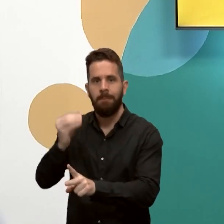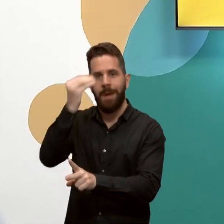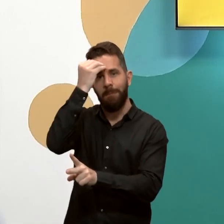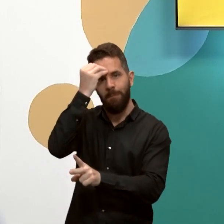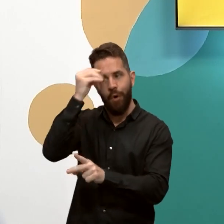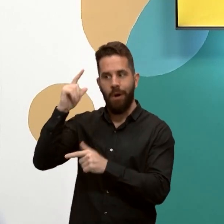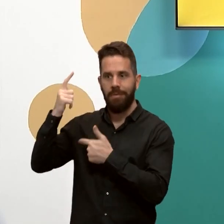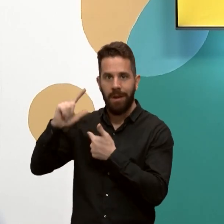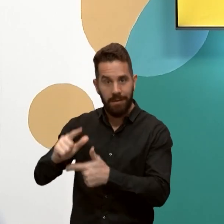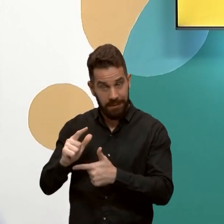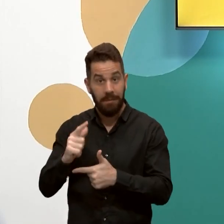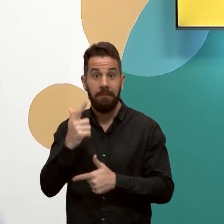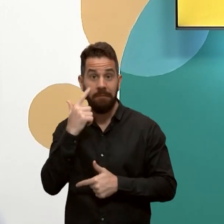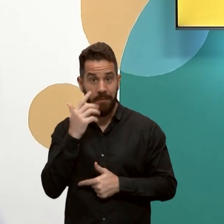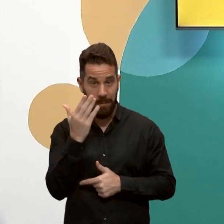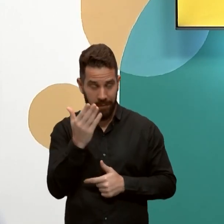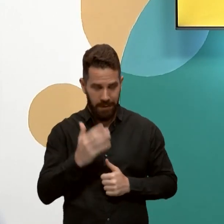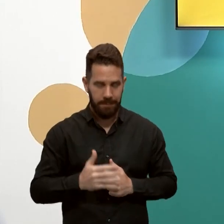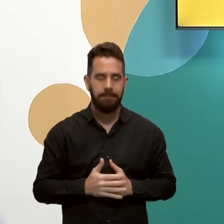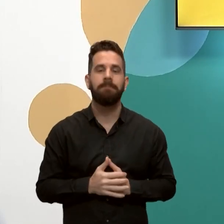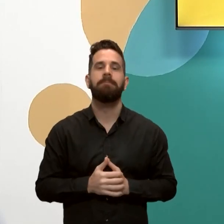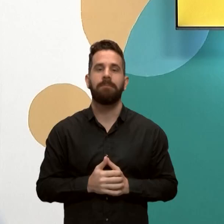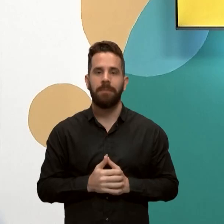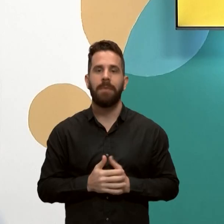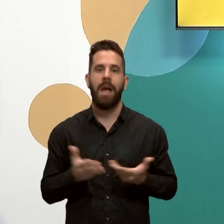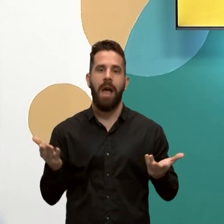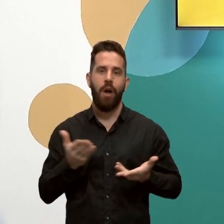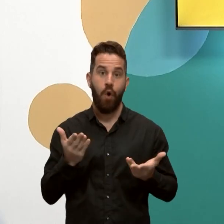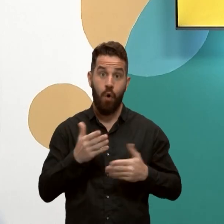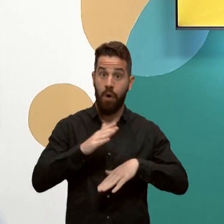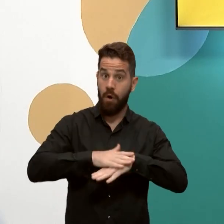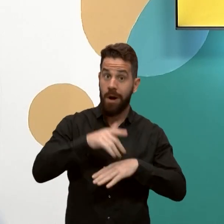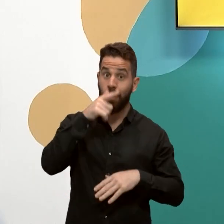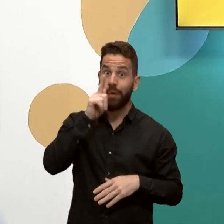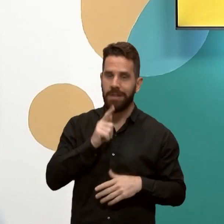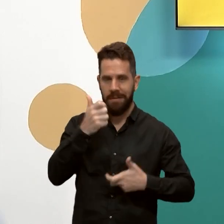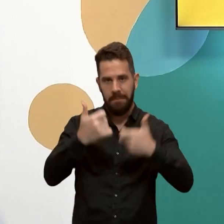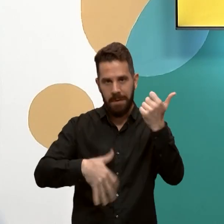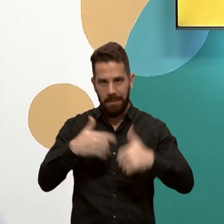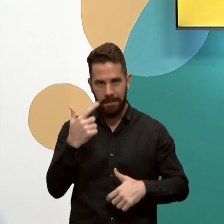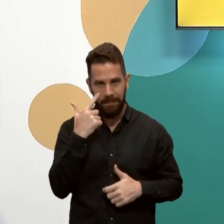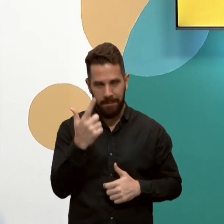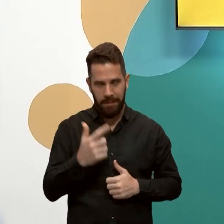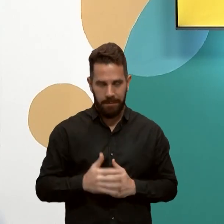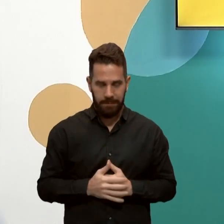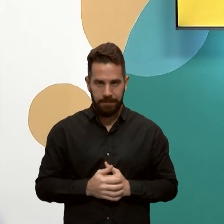E é um projeto acessível, viu? Confira agora na matéria do Gustavo Soares.